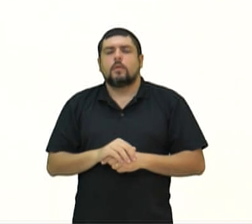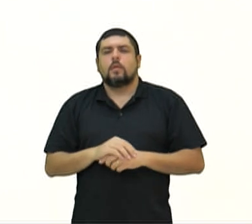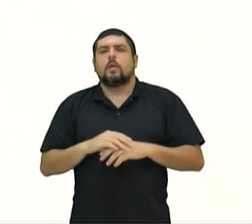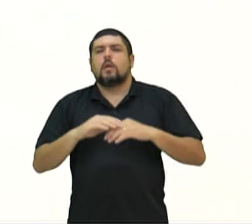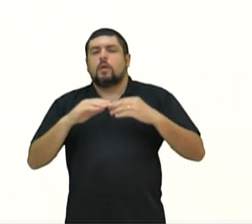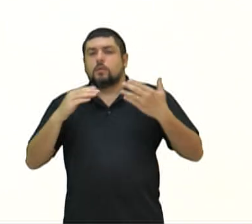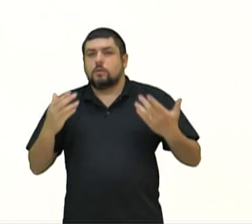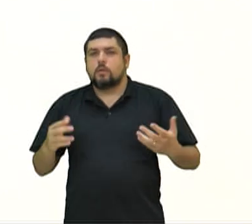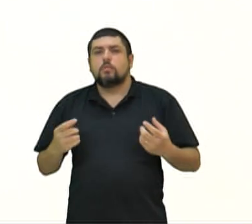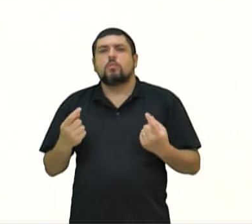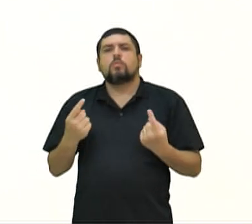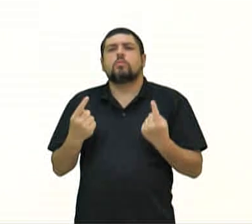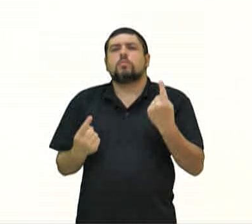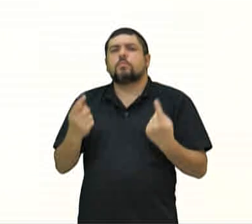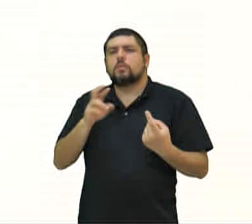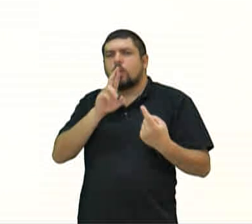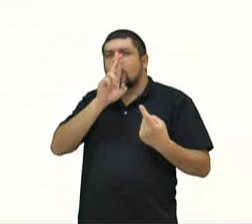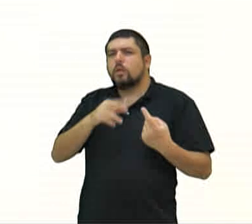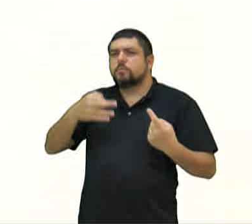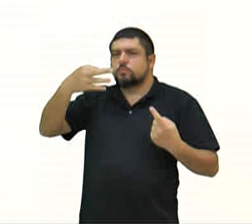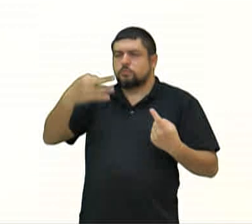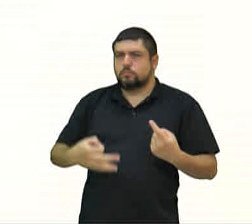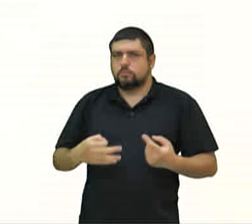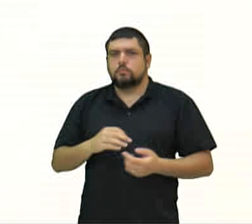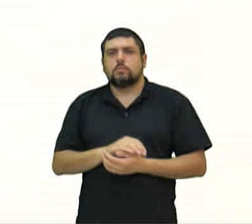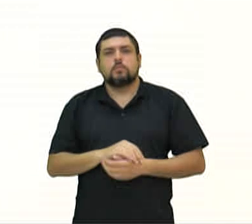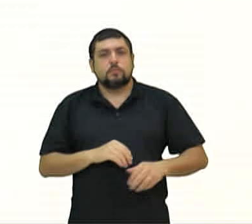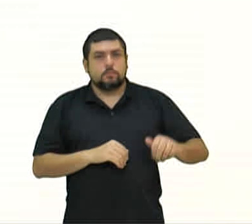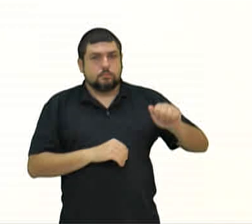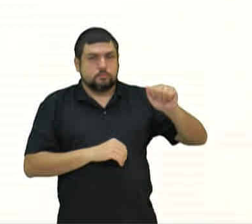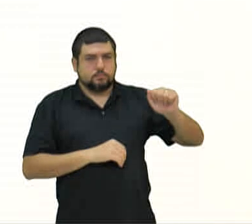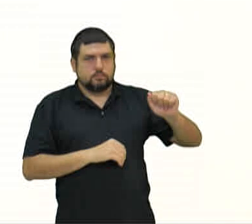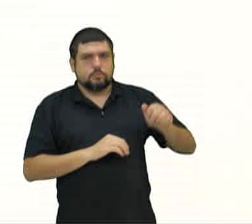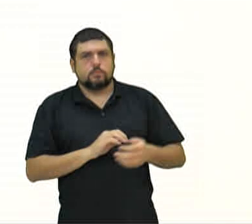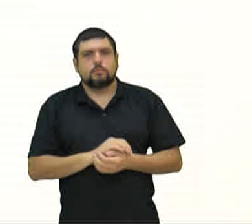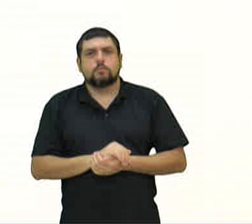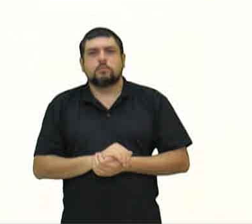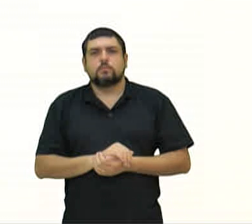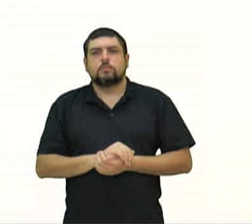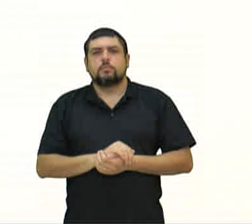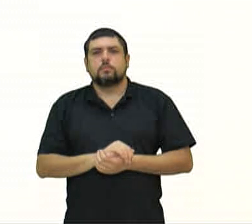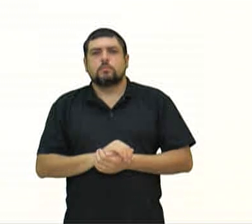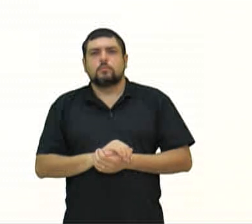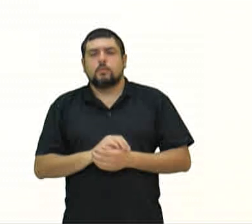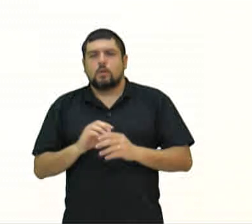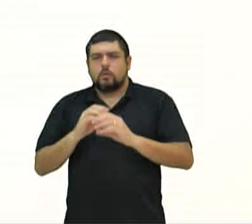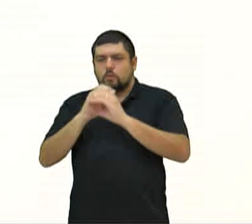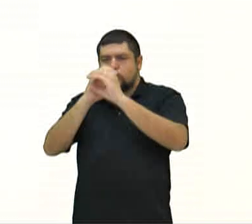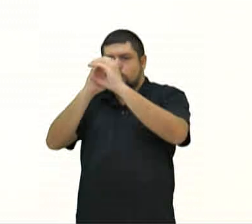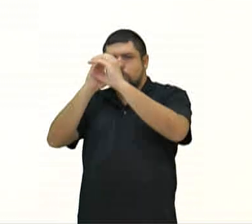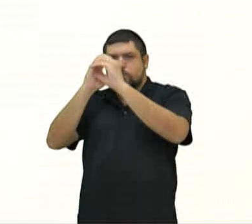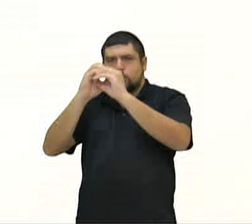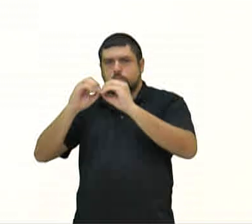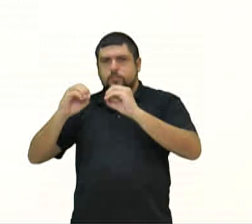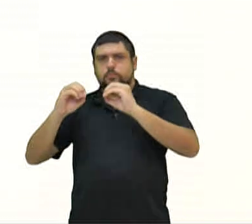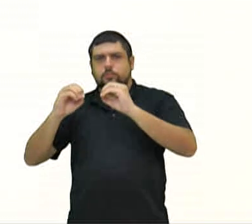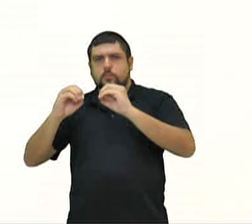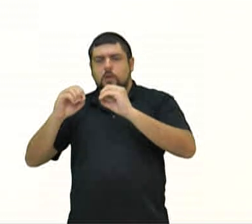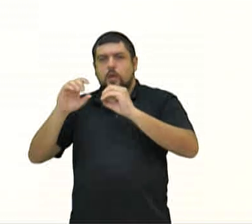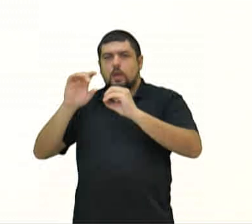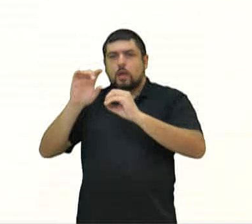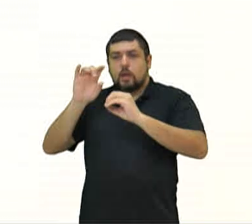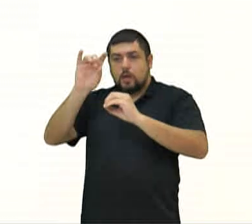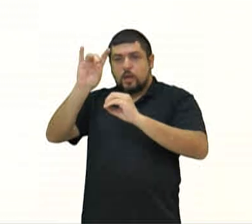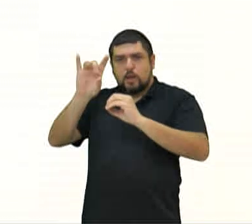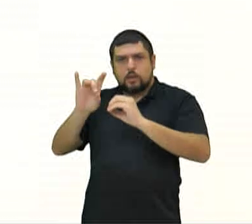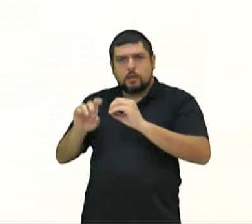humana, assinale a alternativa correta. Letra A. Cada espermatócito primário, ao sofrer a primeira divisão da